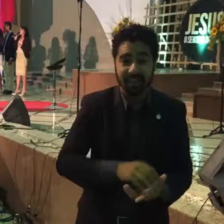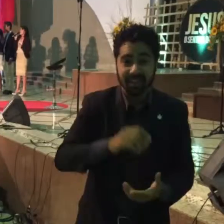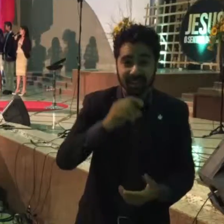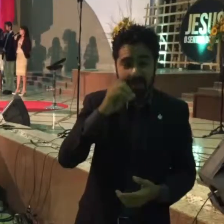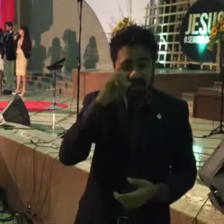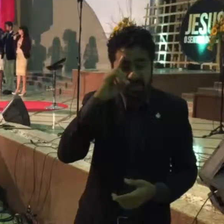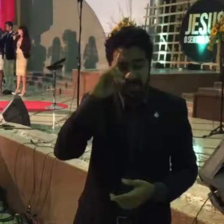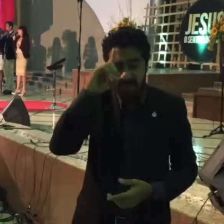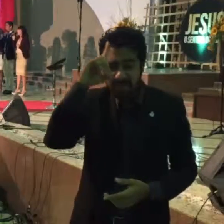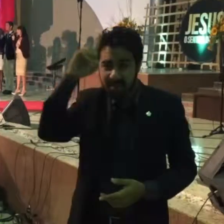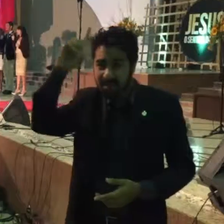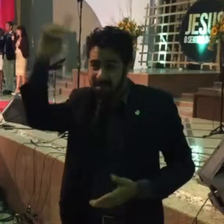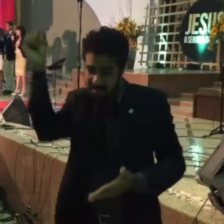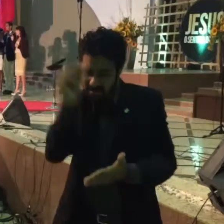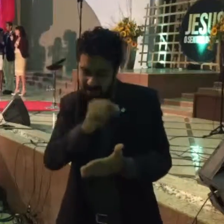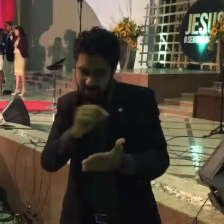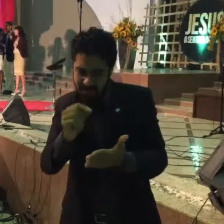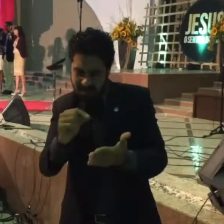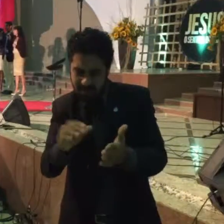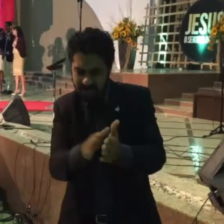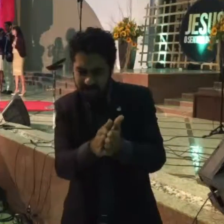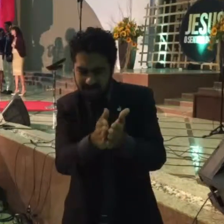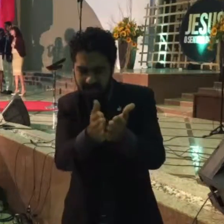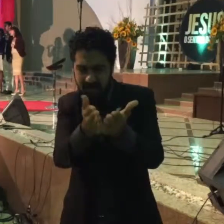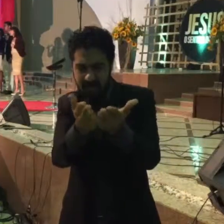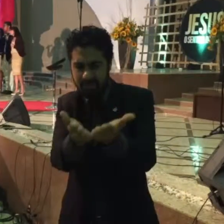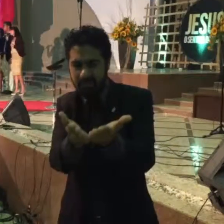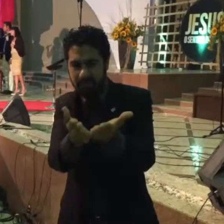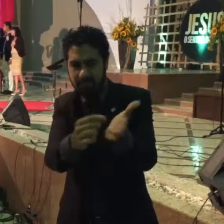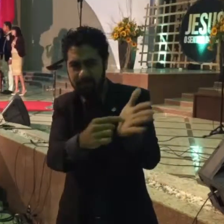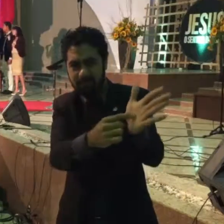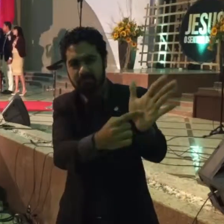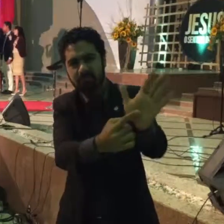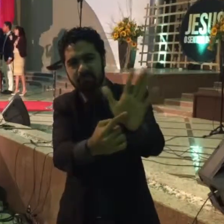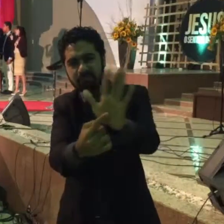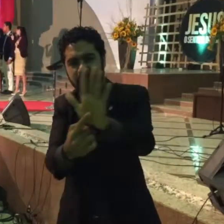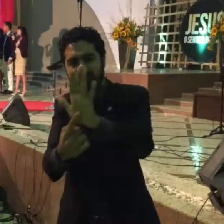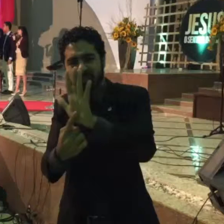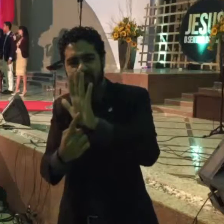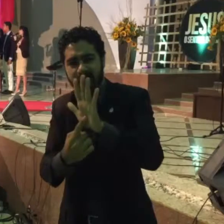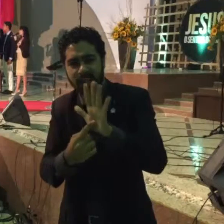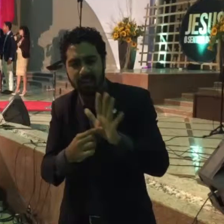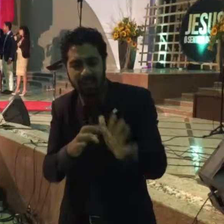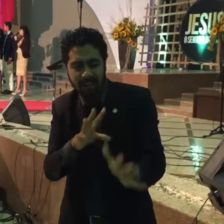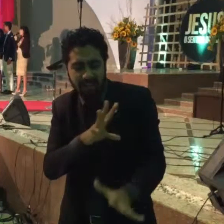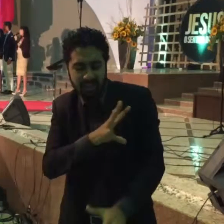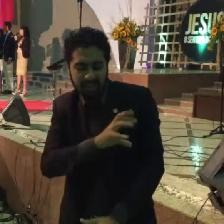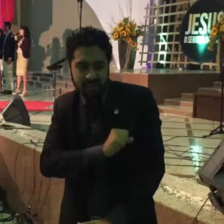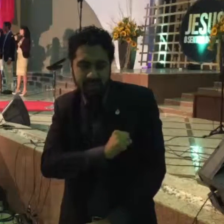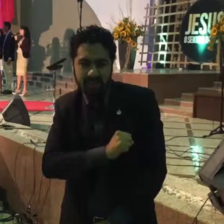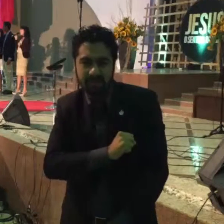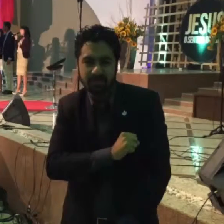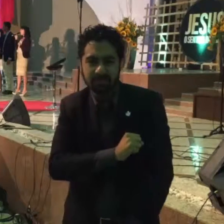Que foi inspirado por Deus como prova de amor